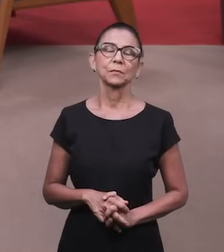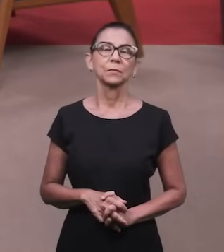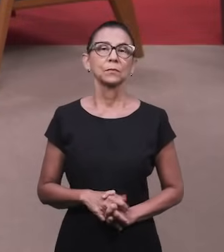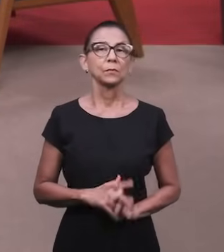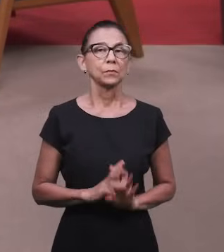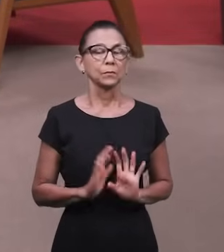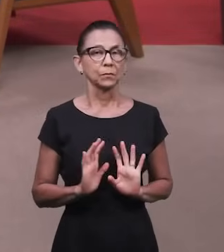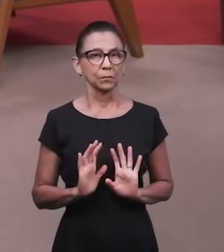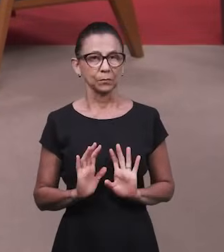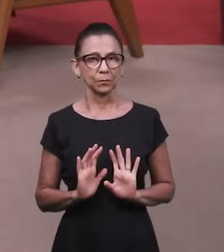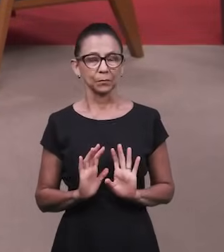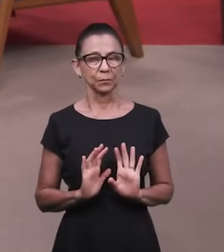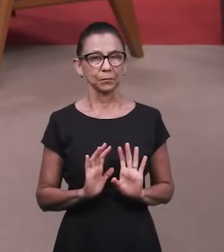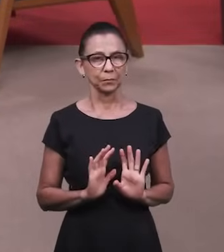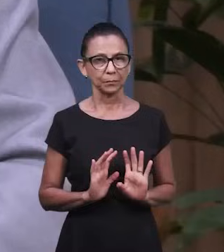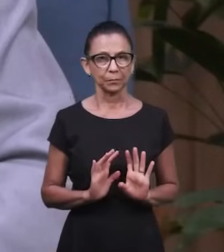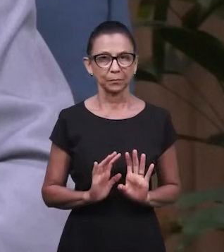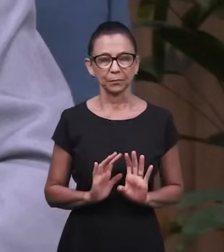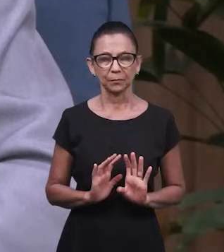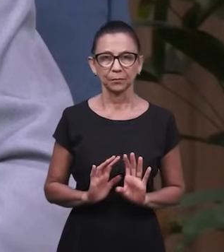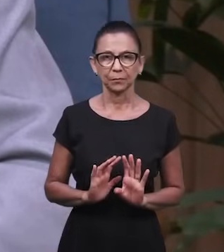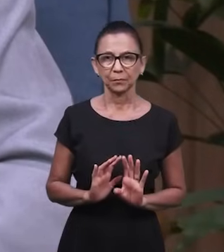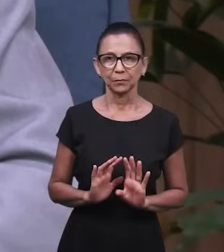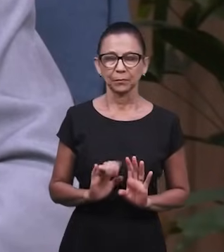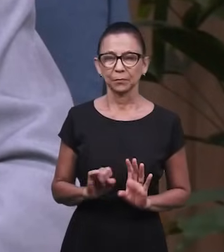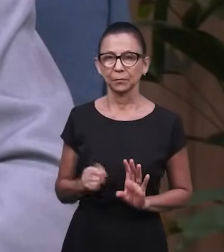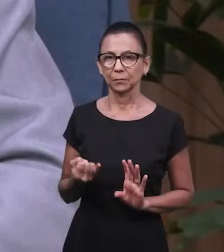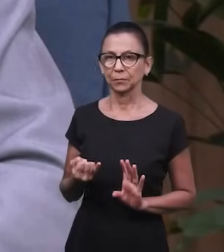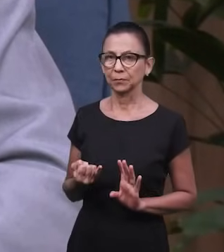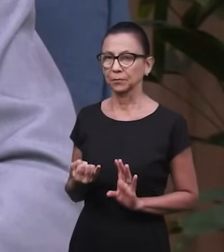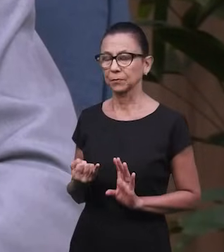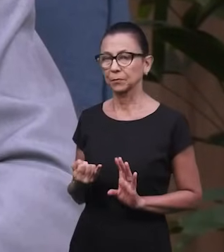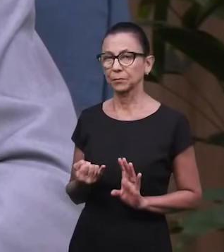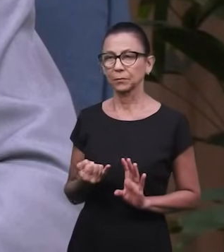Agora, nesse contexto, e pegando como gancho